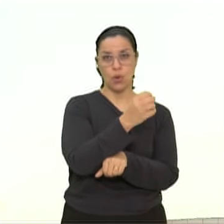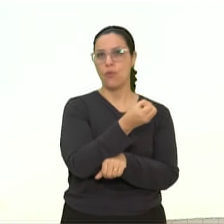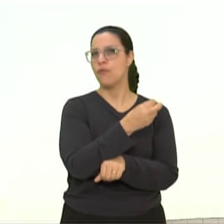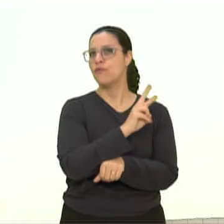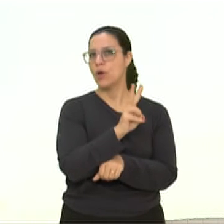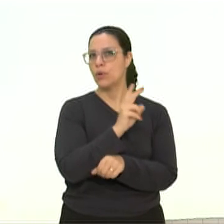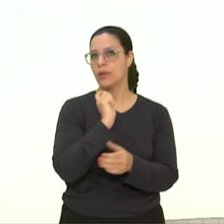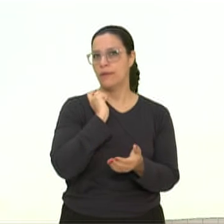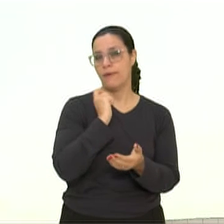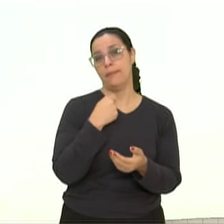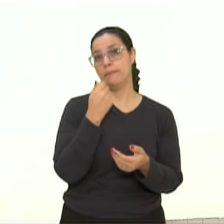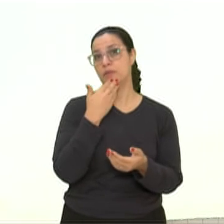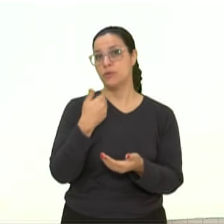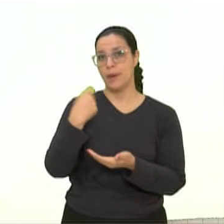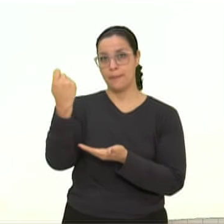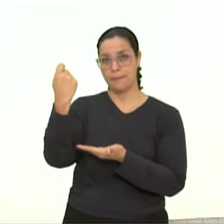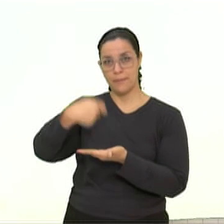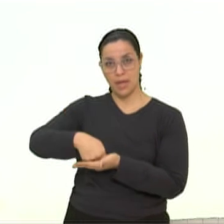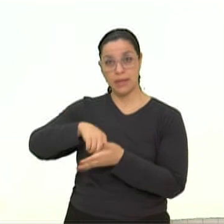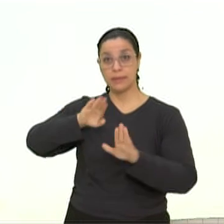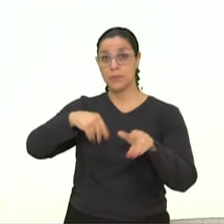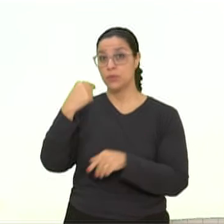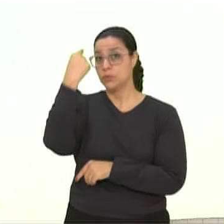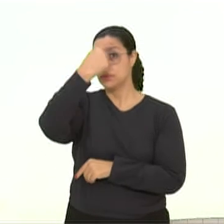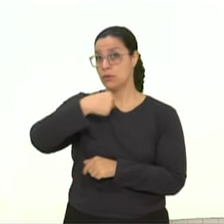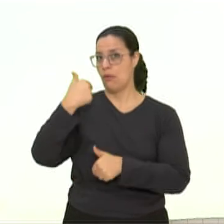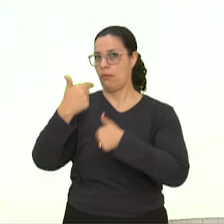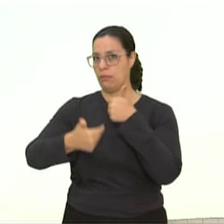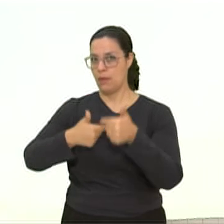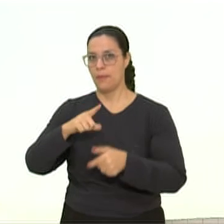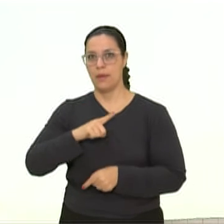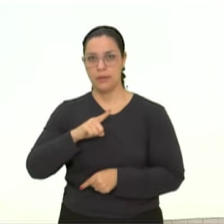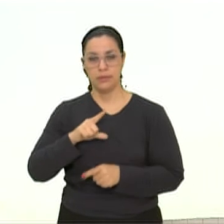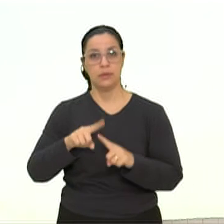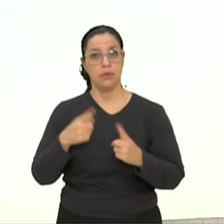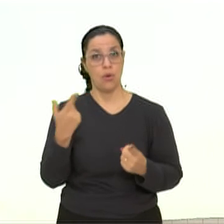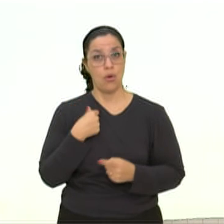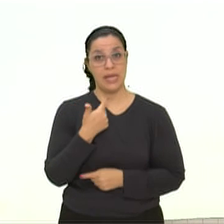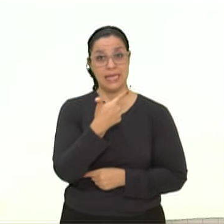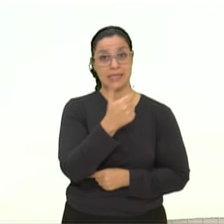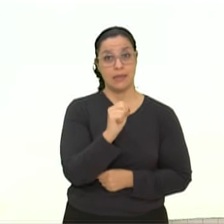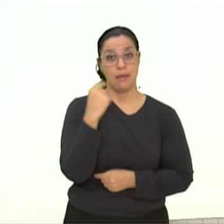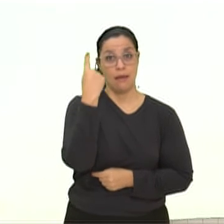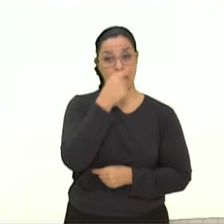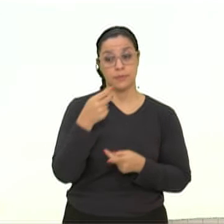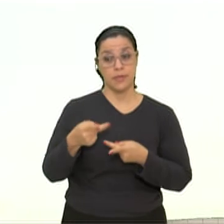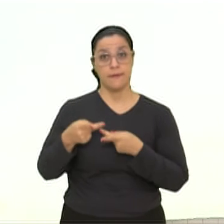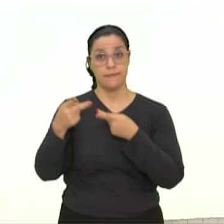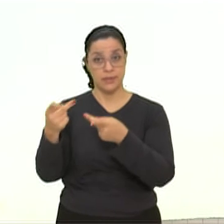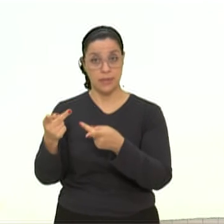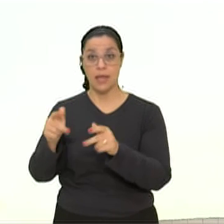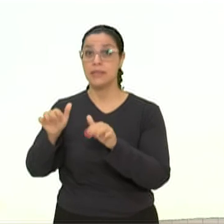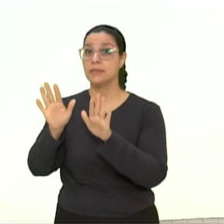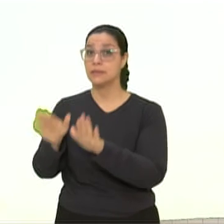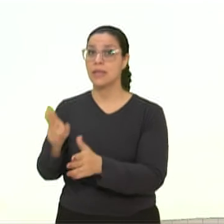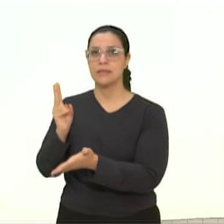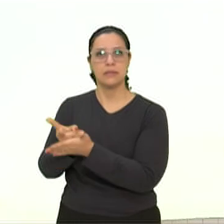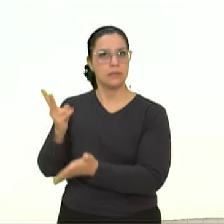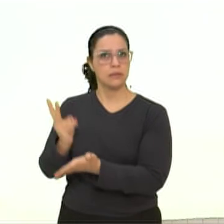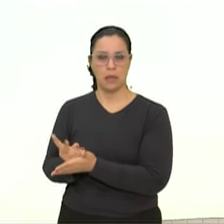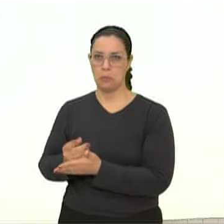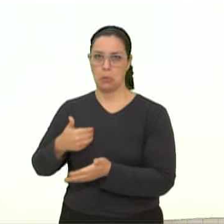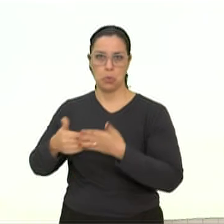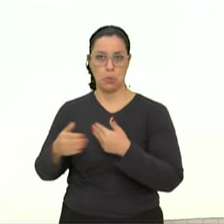em função das horas trabalhadas, né? Como diz o enunciado, ele cobra R$100 pela visita. Então, já é um valor fixo que ele